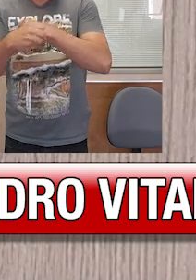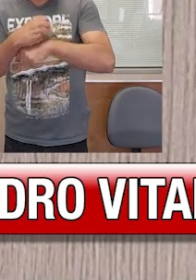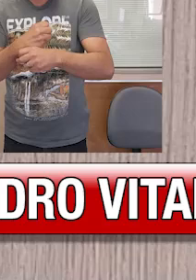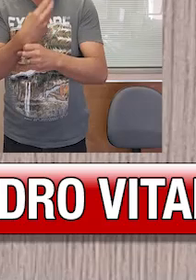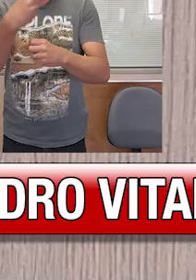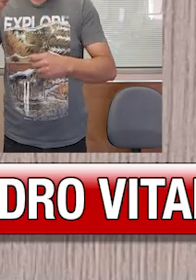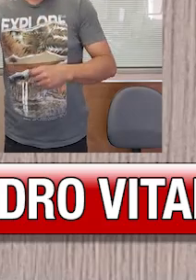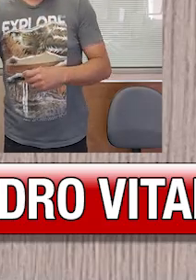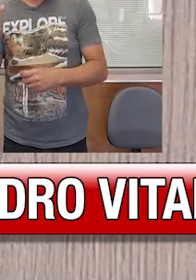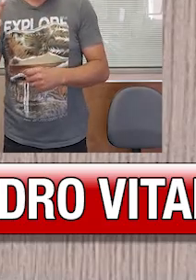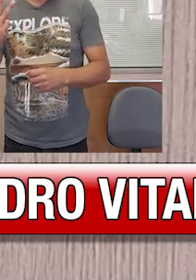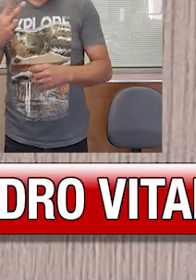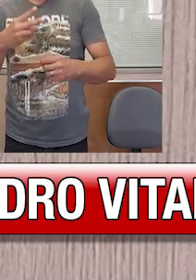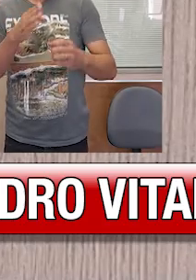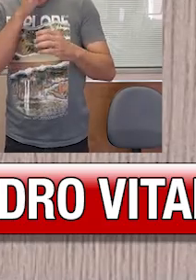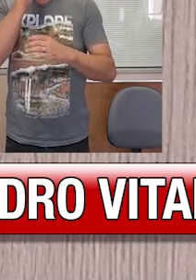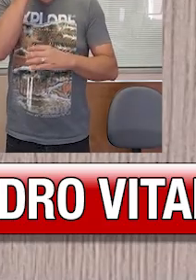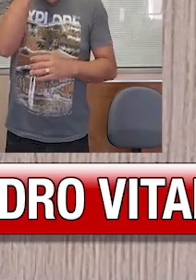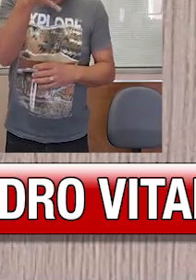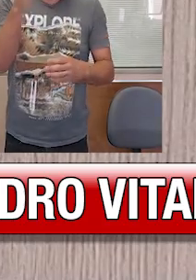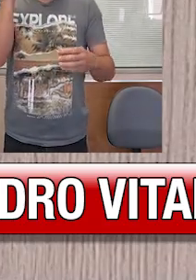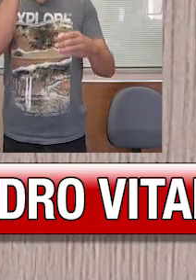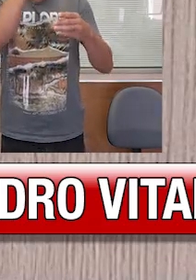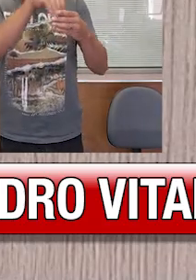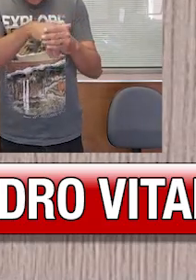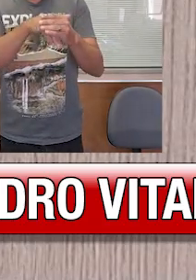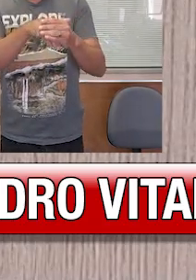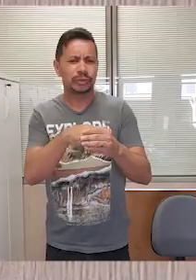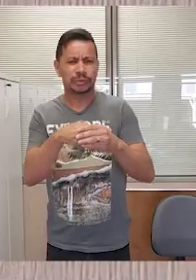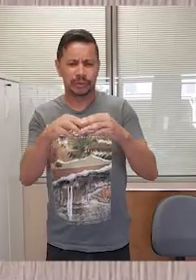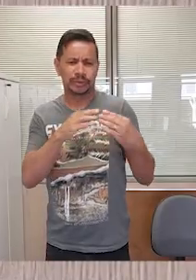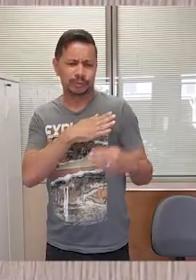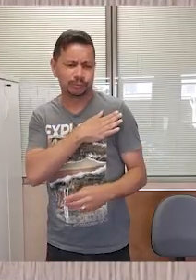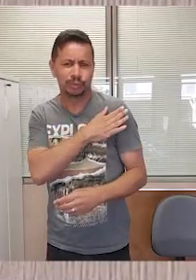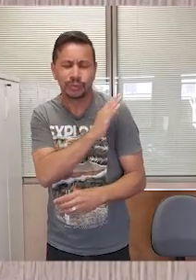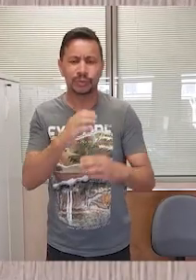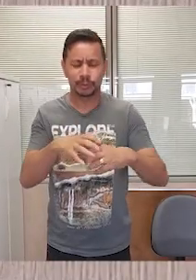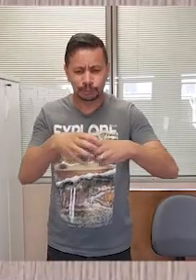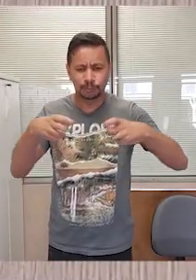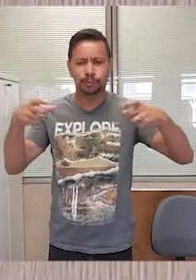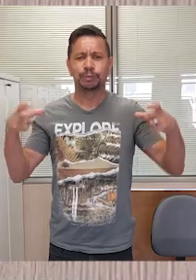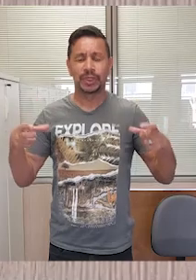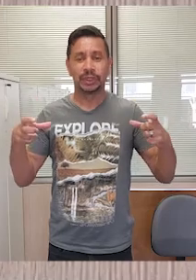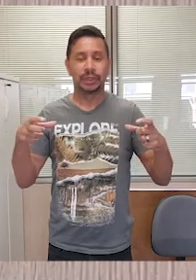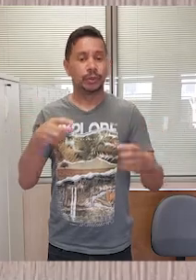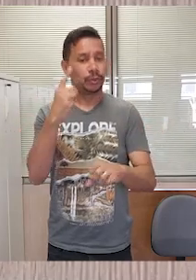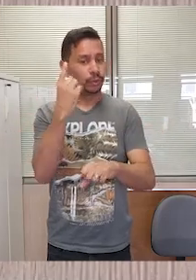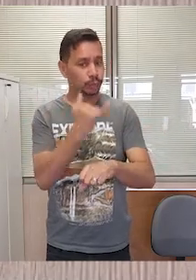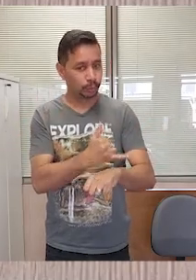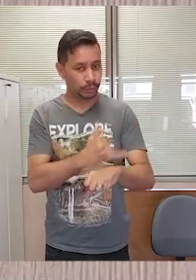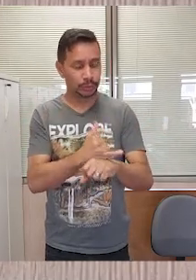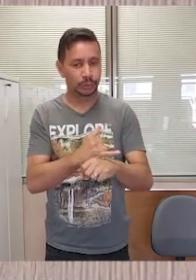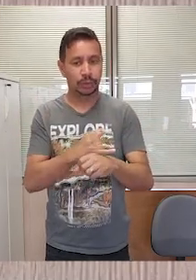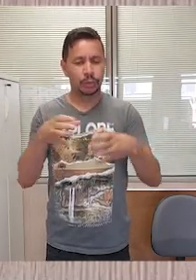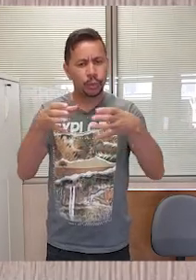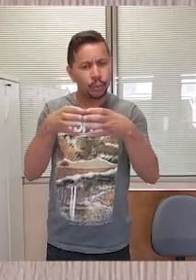Desde 2022, o número de denúncias de assédio eleitoral tem crescido. Para evitar que os trabalhadores sofram pressão direta ou indireta dos